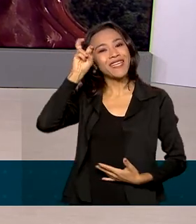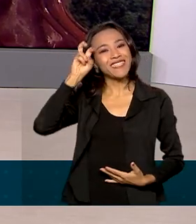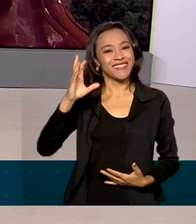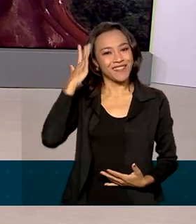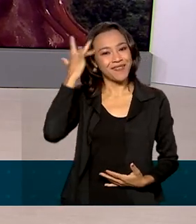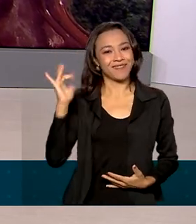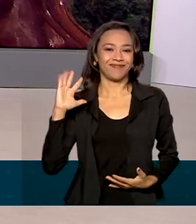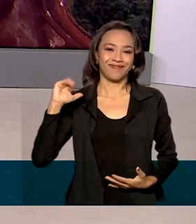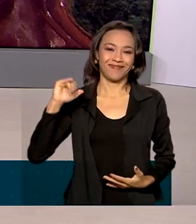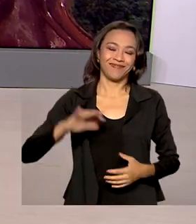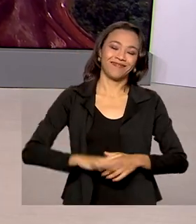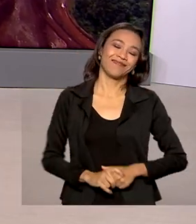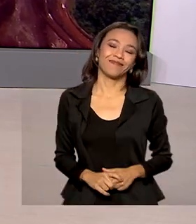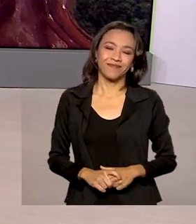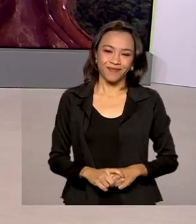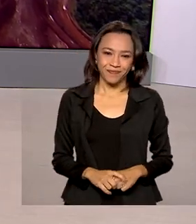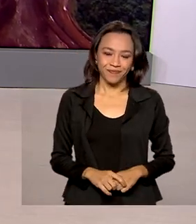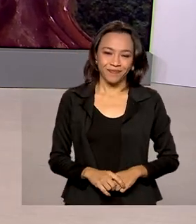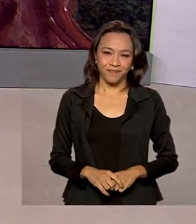amanhã. Tchau, tchau.